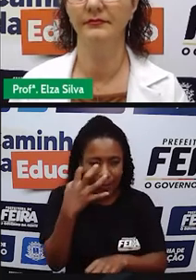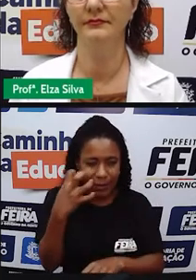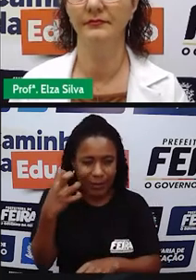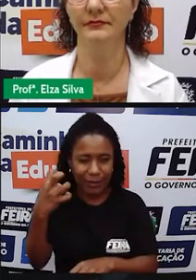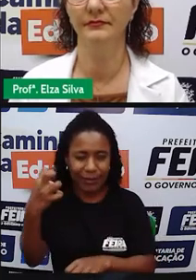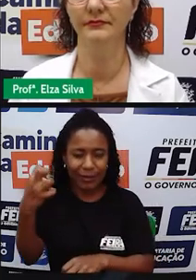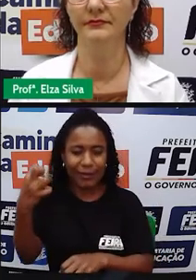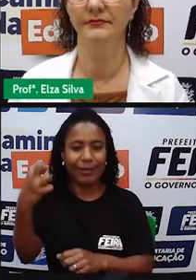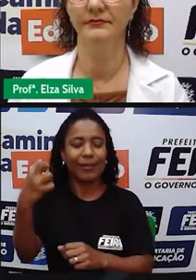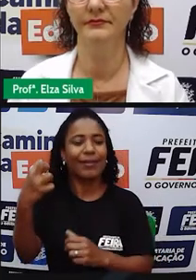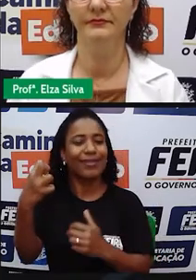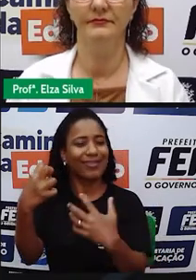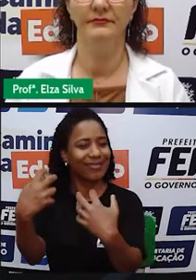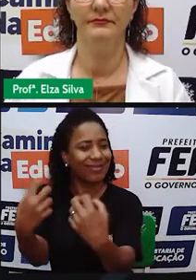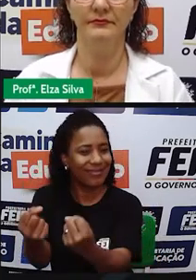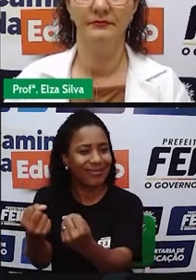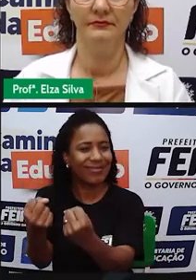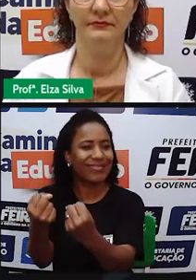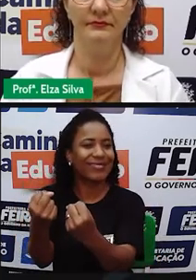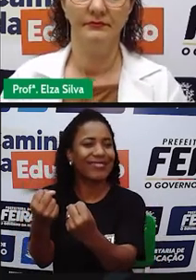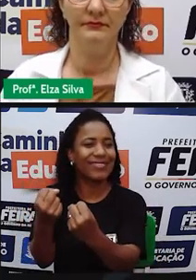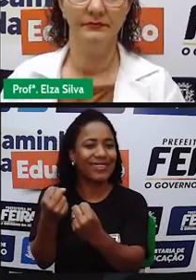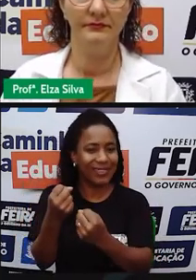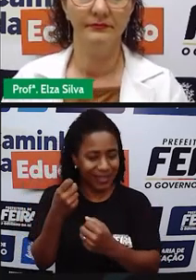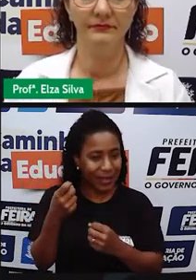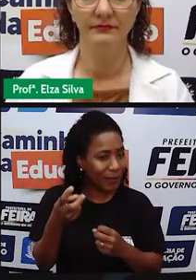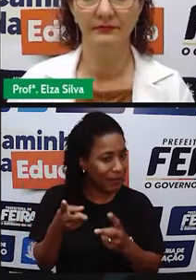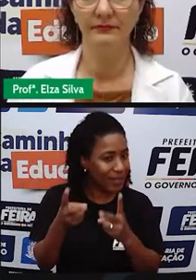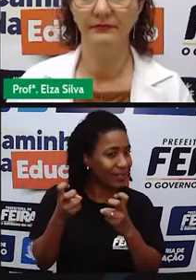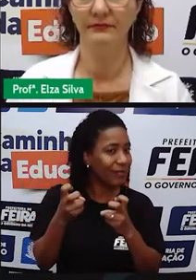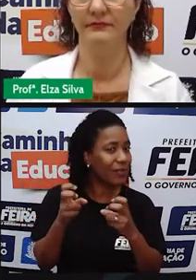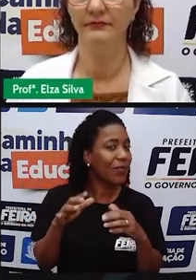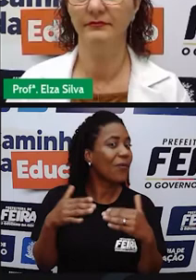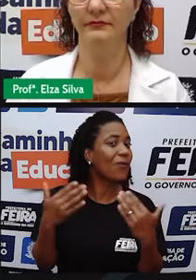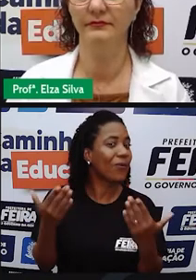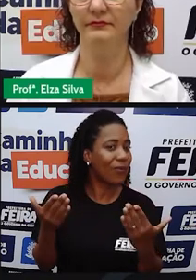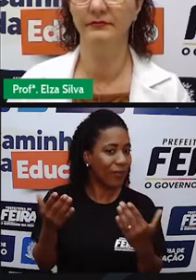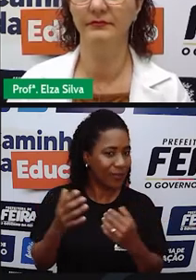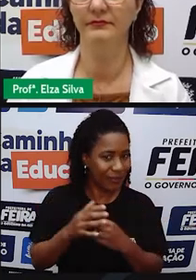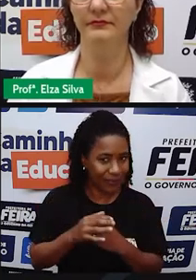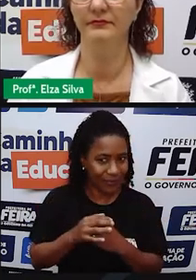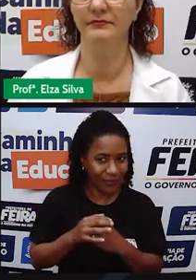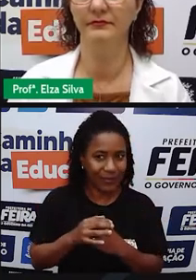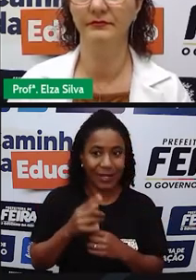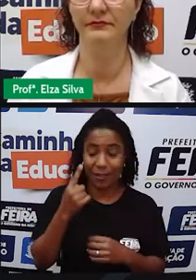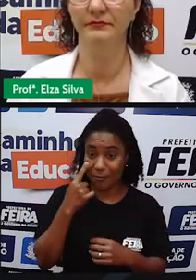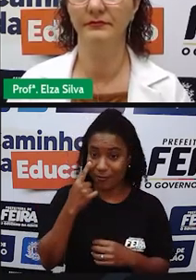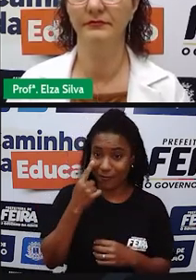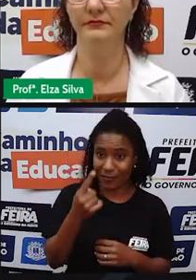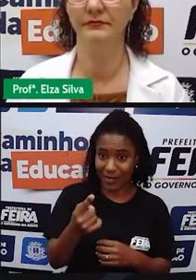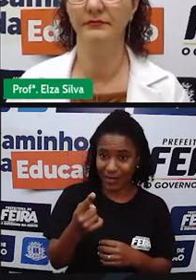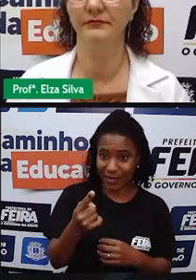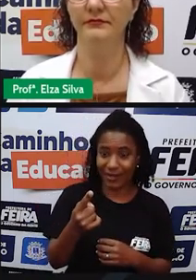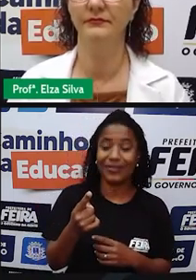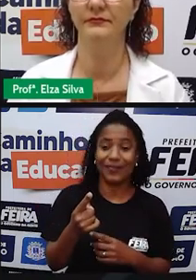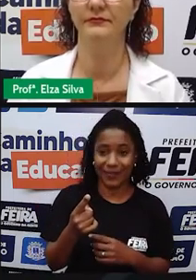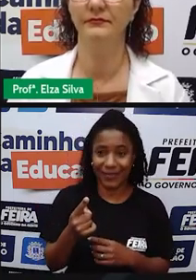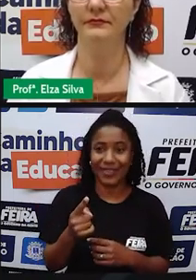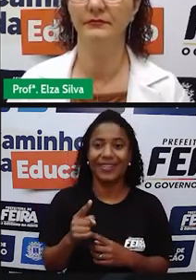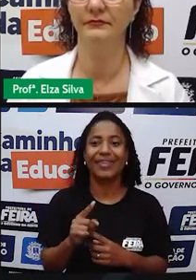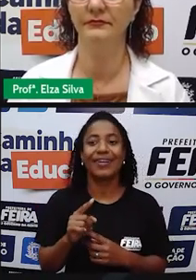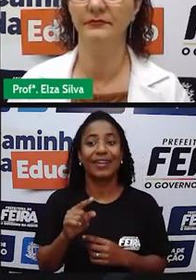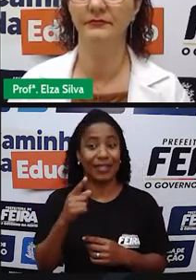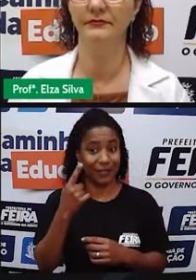propaganda? Então, percebam que ad é o mesmo que advertisement, que é